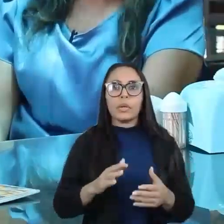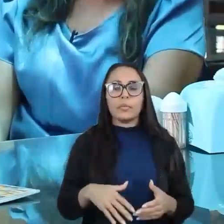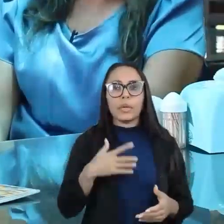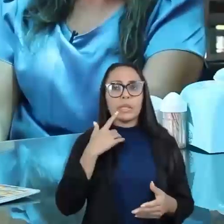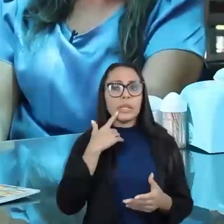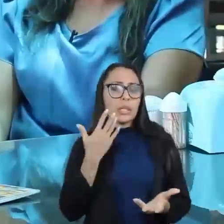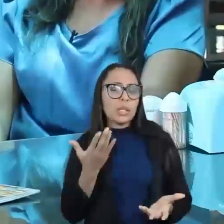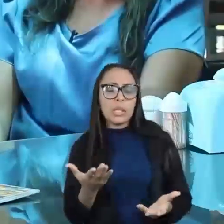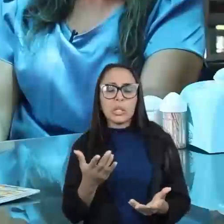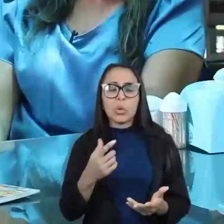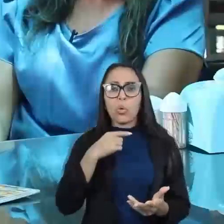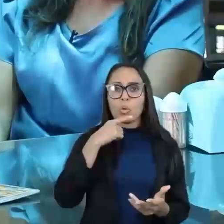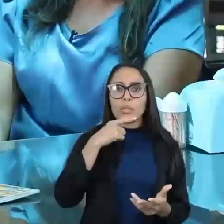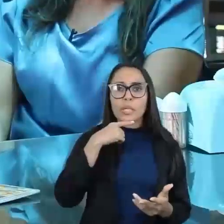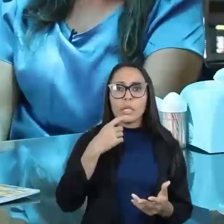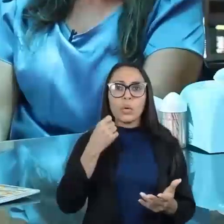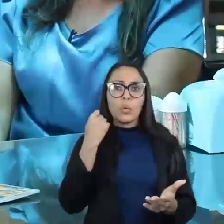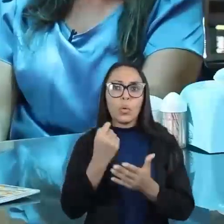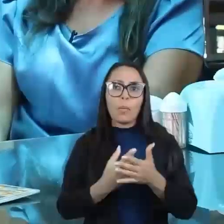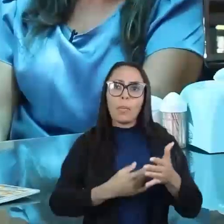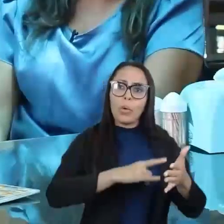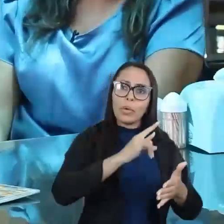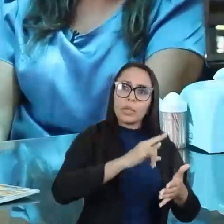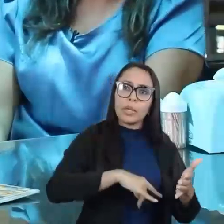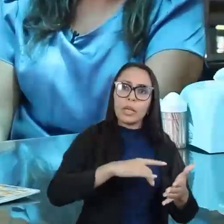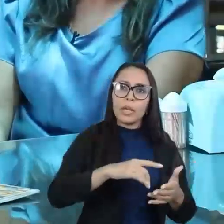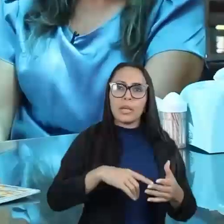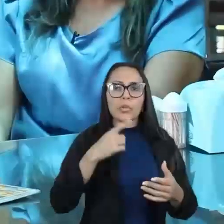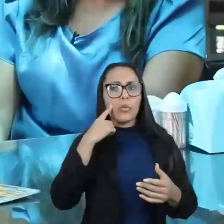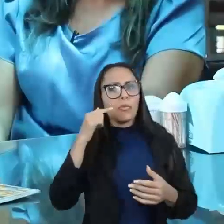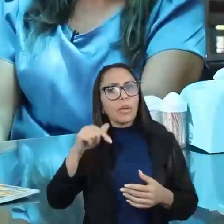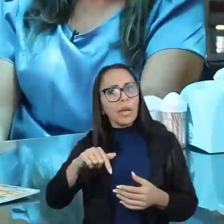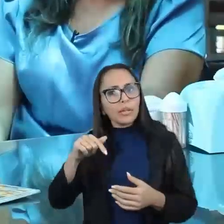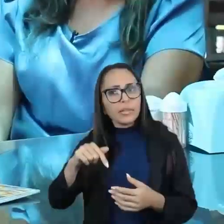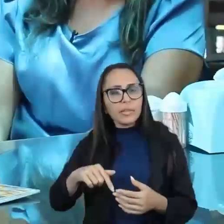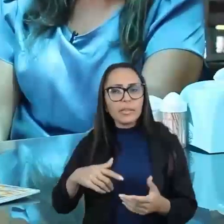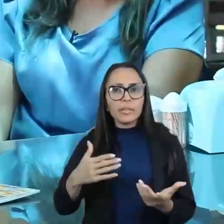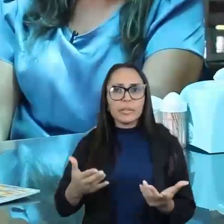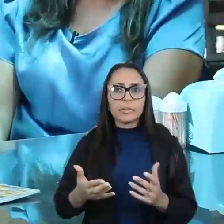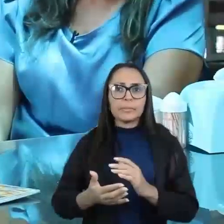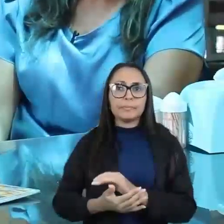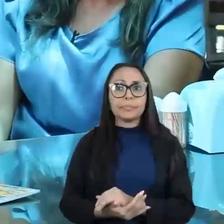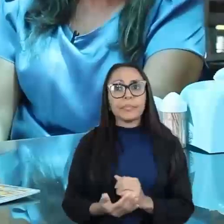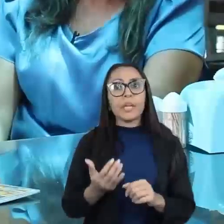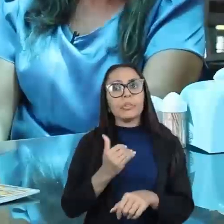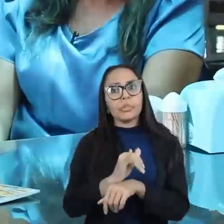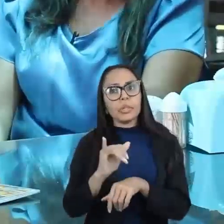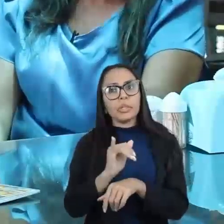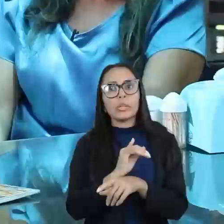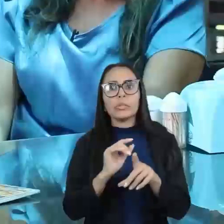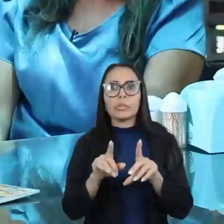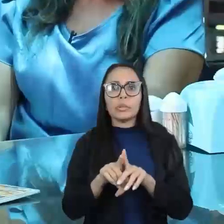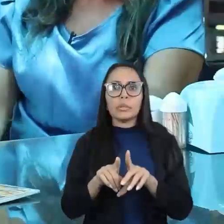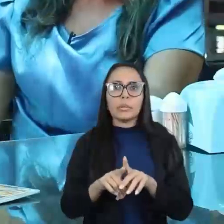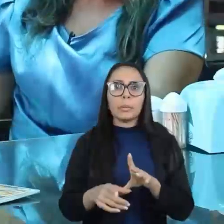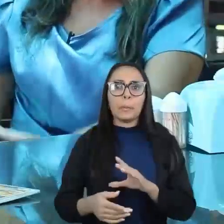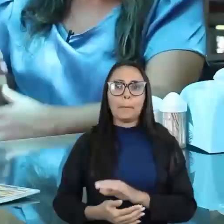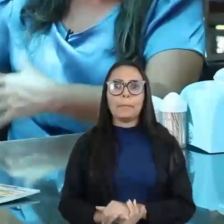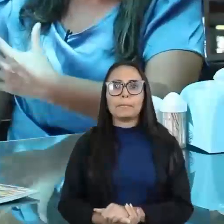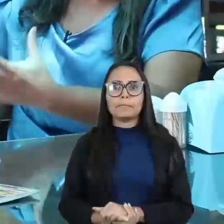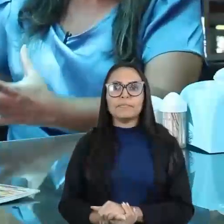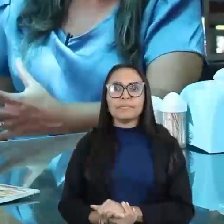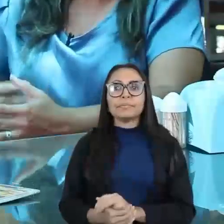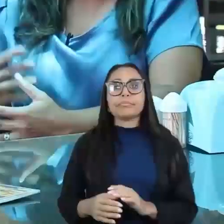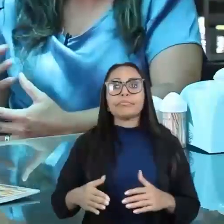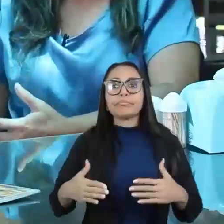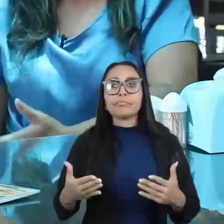vem aqui para pertinho, sentir o clima, que ainda dá para sentir o calor, calor dos jogos. É bem estratégico também, muito bom, Tiago. E assim, qual a